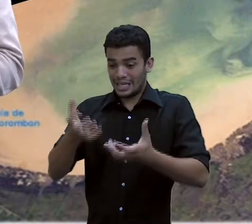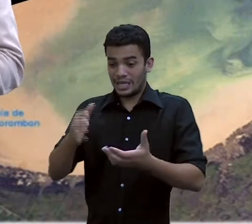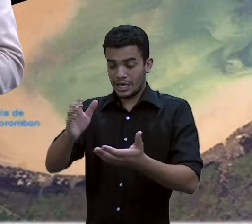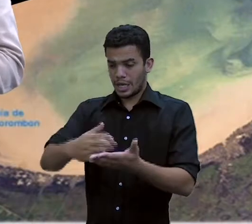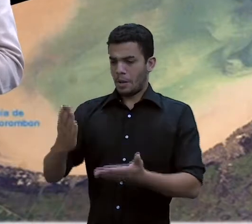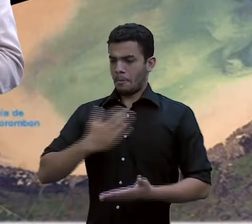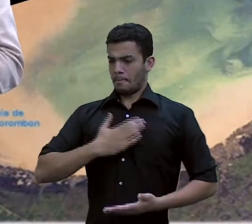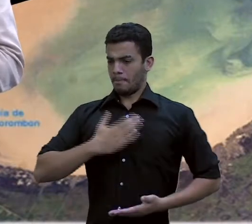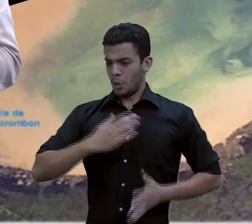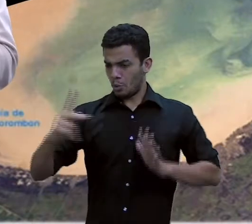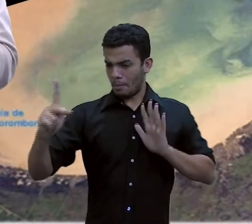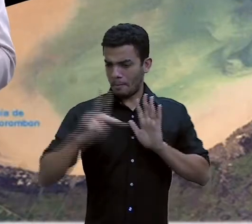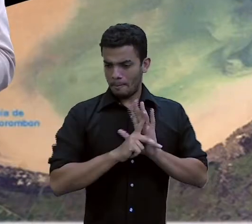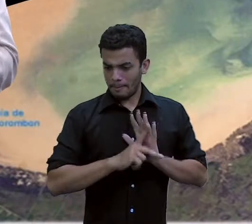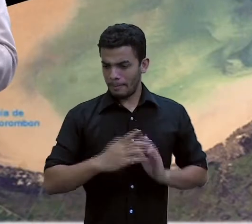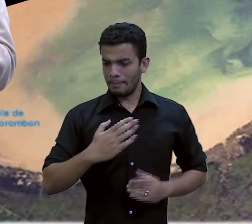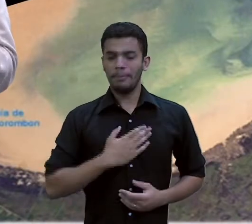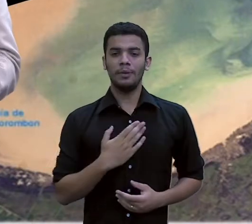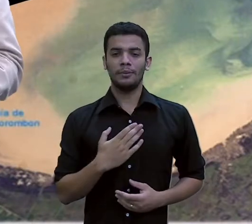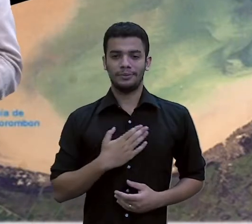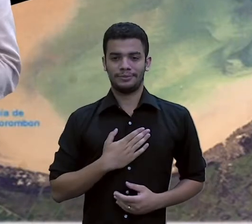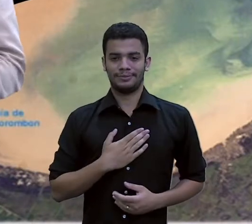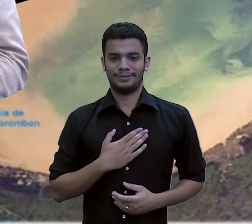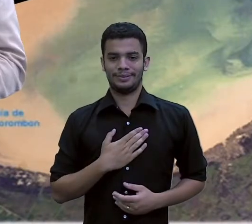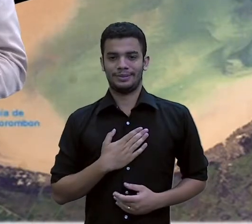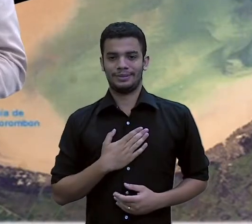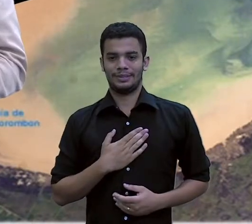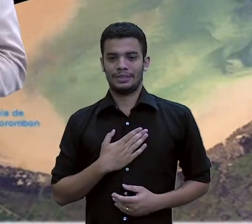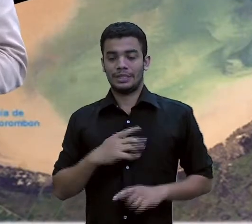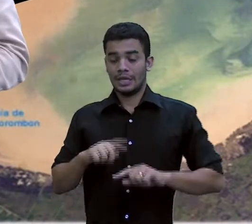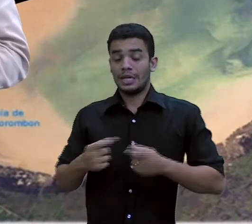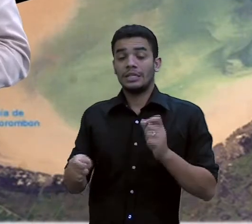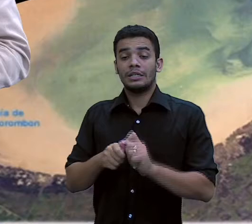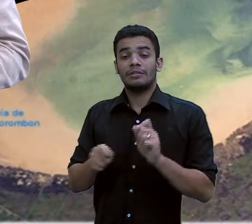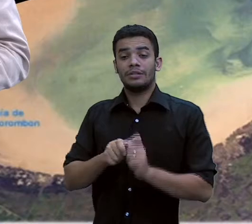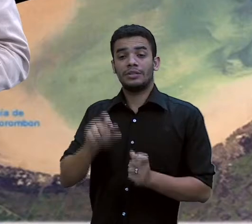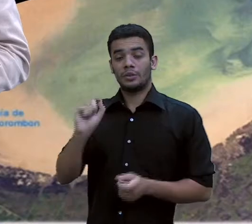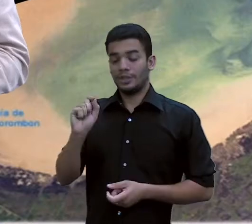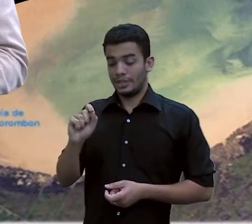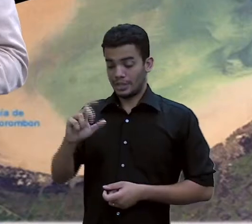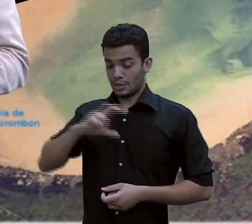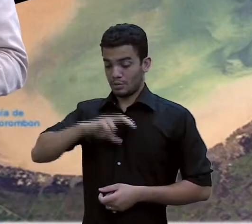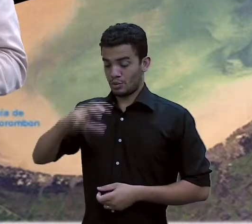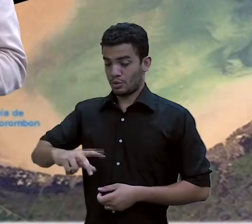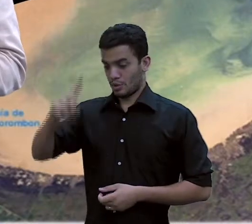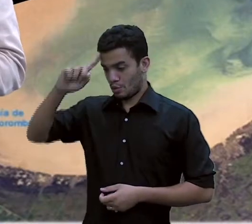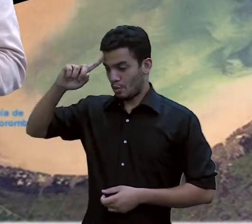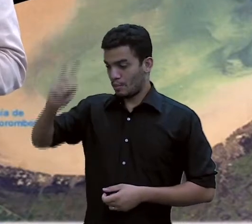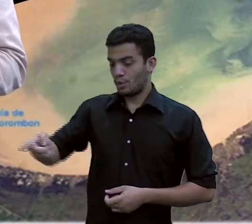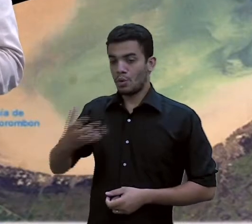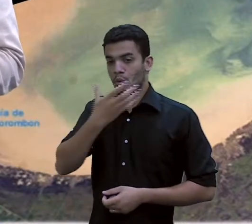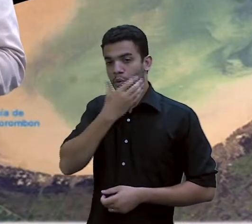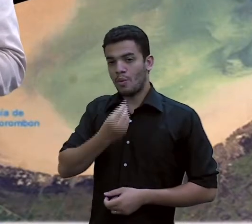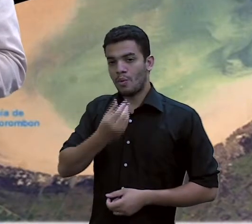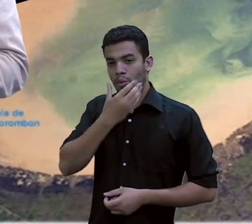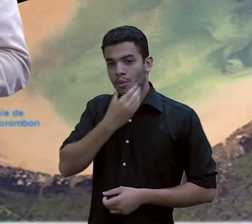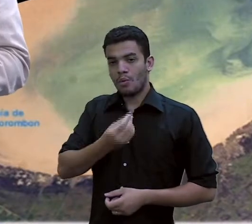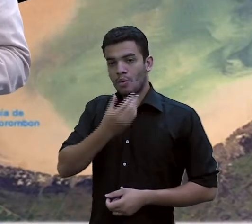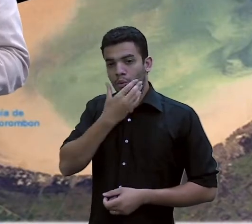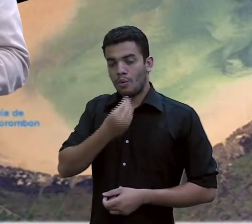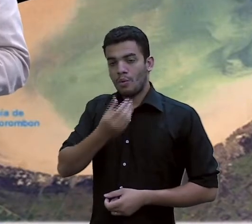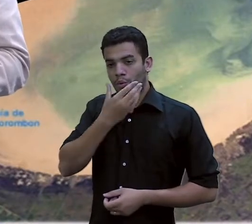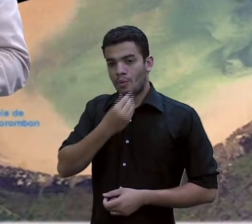a coroa portuguesa o incumbiu de viajar até os confins meridionais e encontrar um sítio